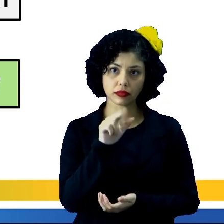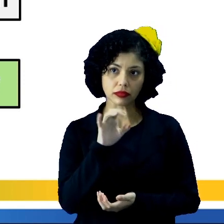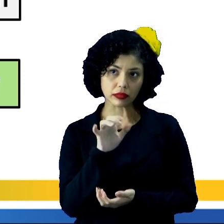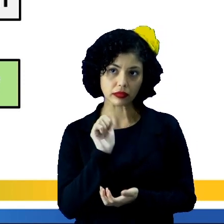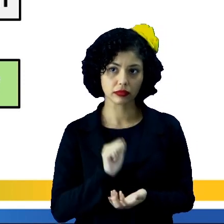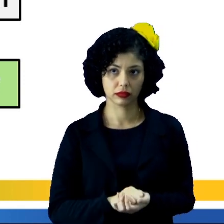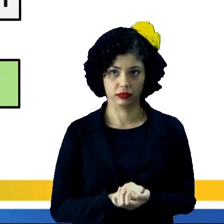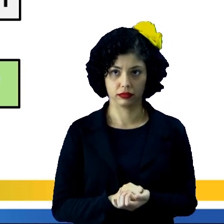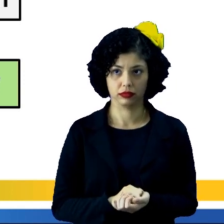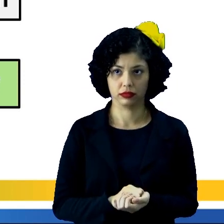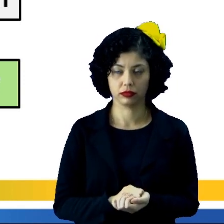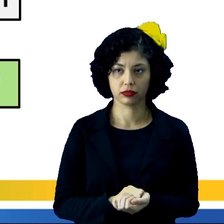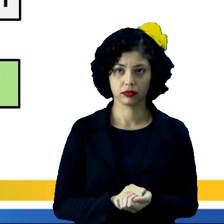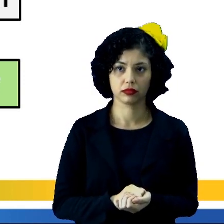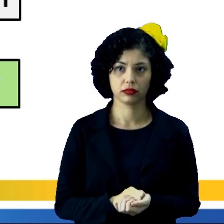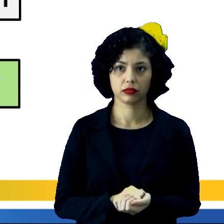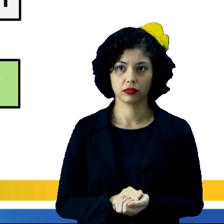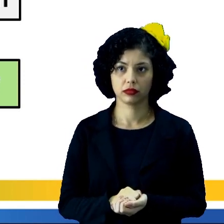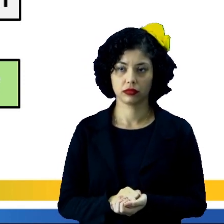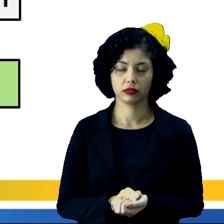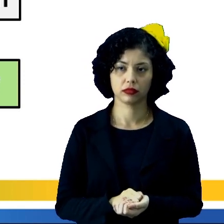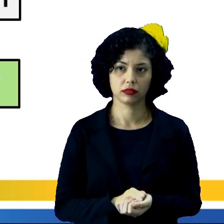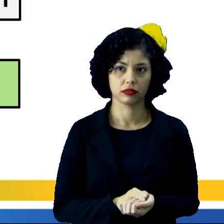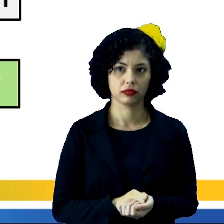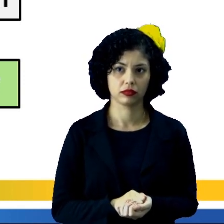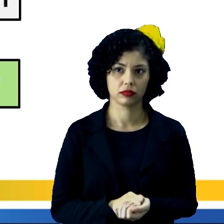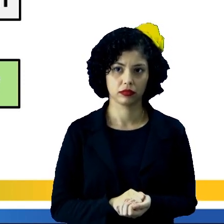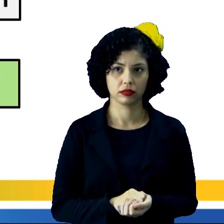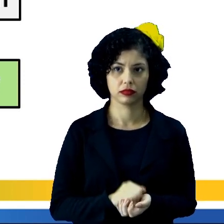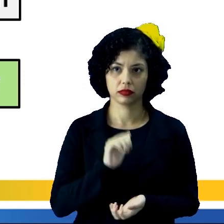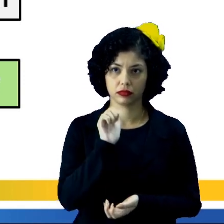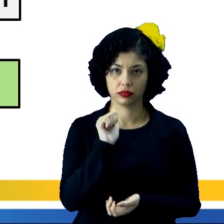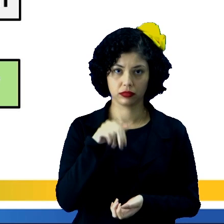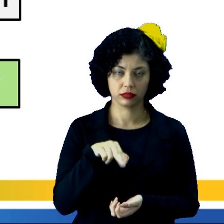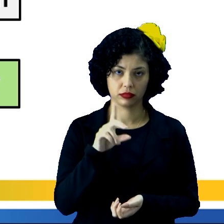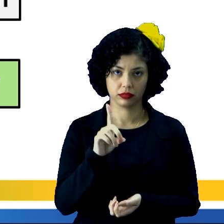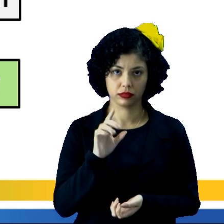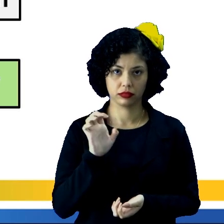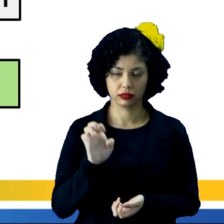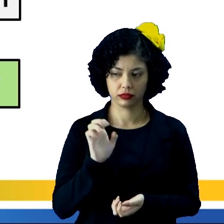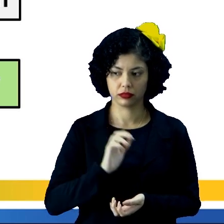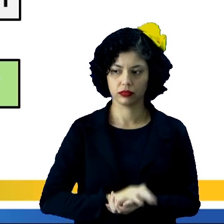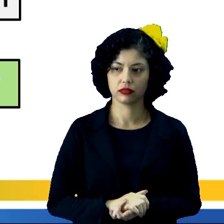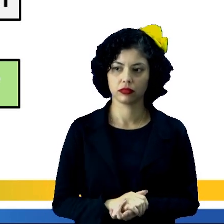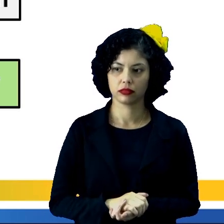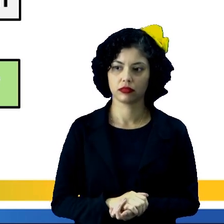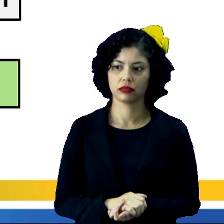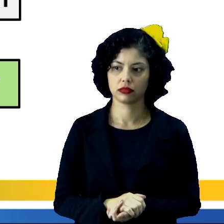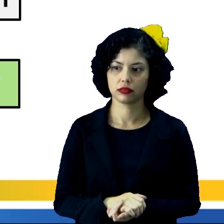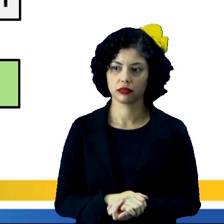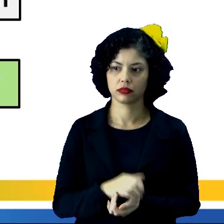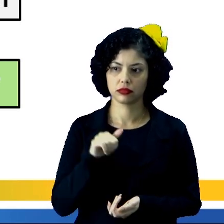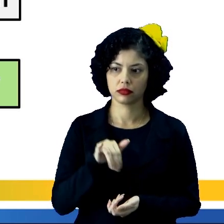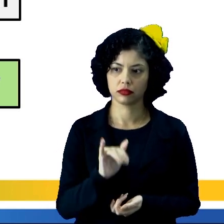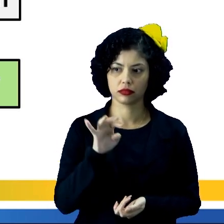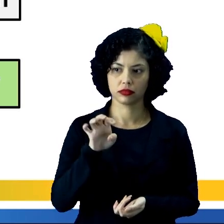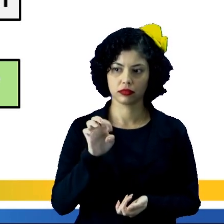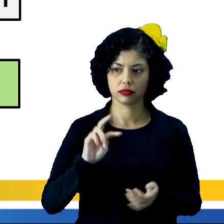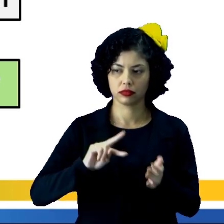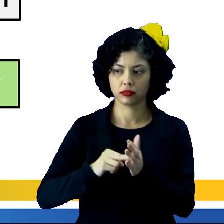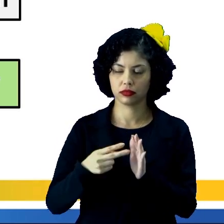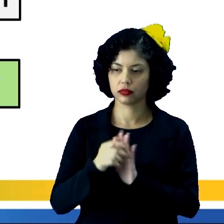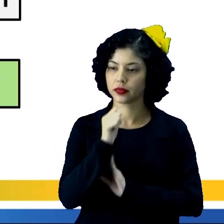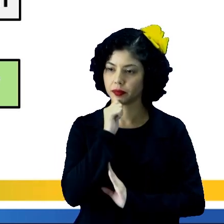que significa desde. Nós temos o and, que significa e. O yet, que